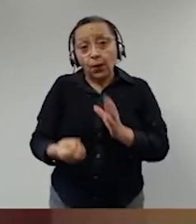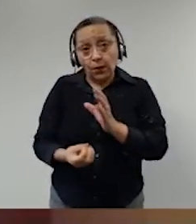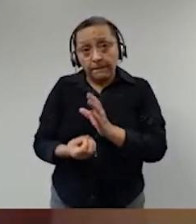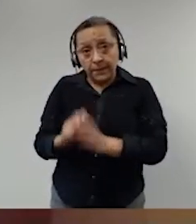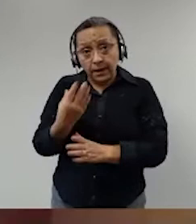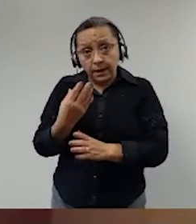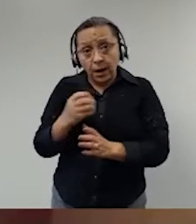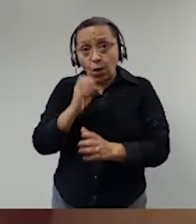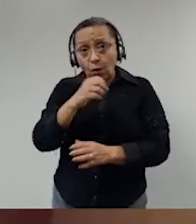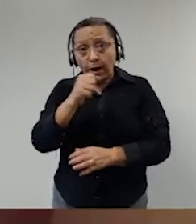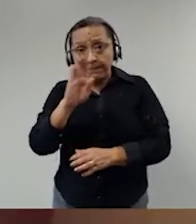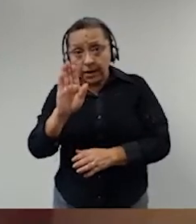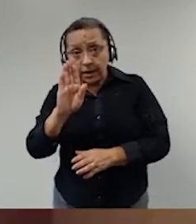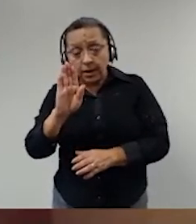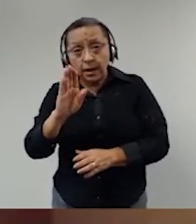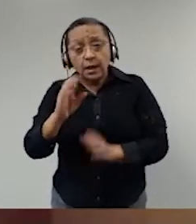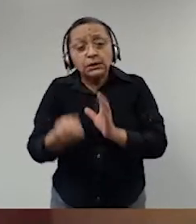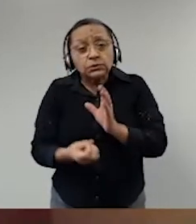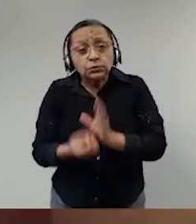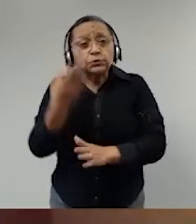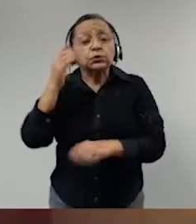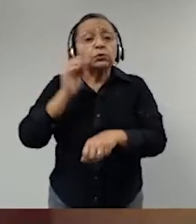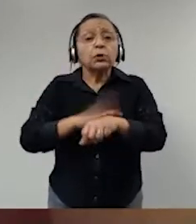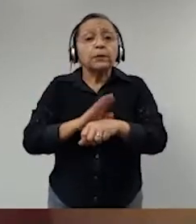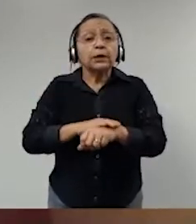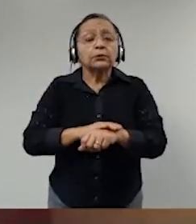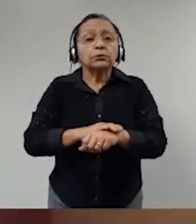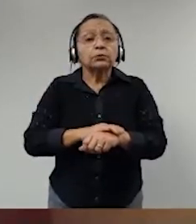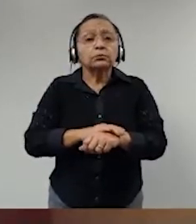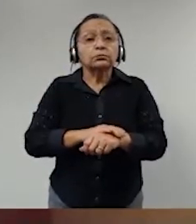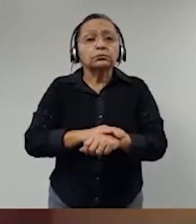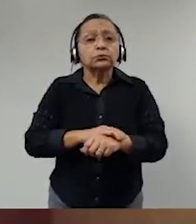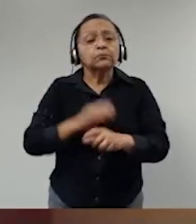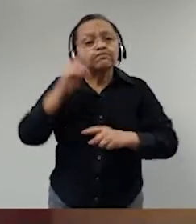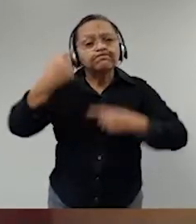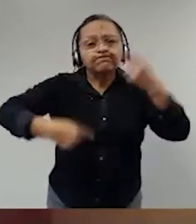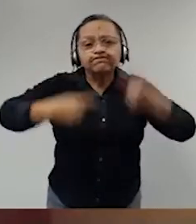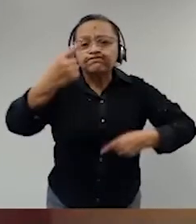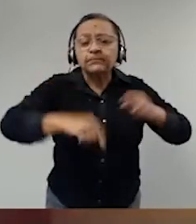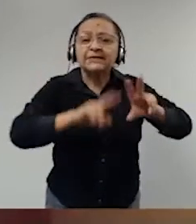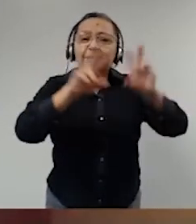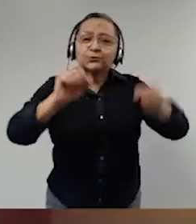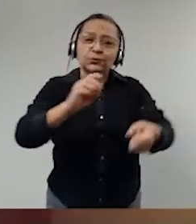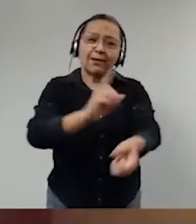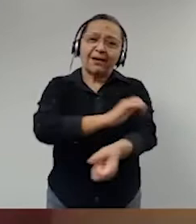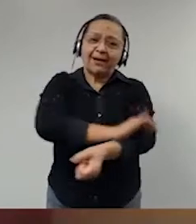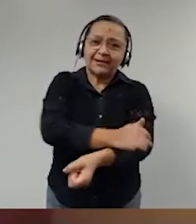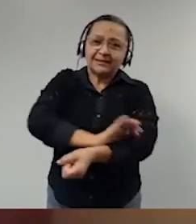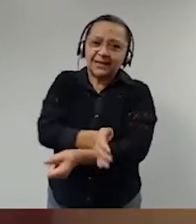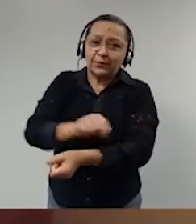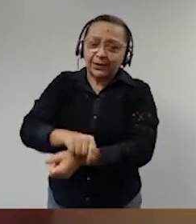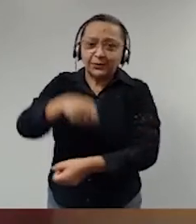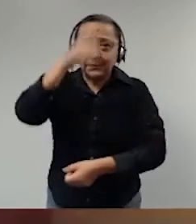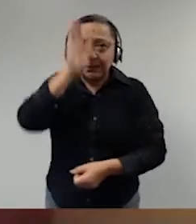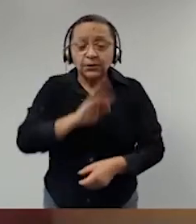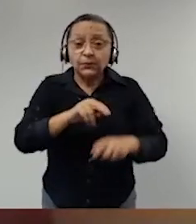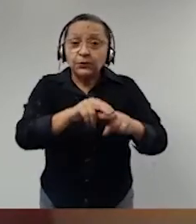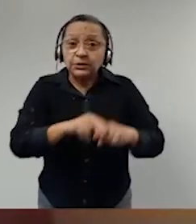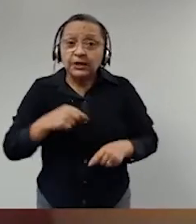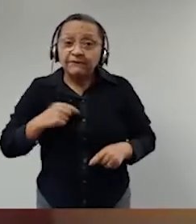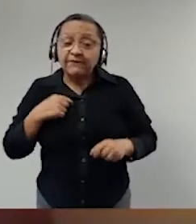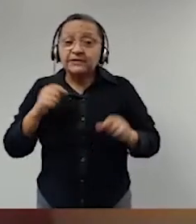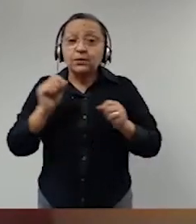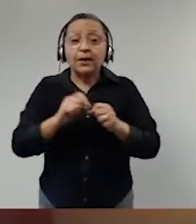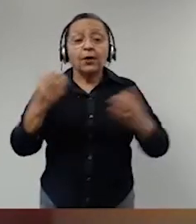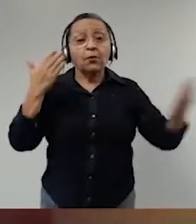não à toa, do debate sobre a questão racial no Brasil. Então a gente talvez tenha que fazer uma relação, o que